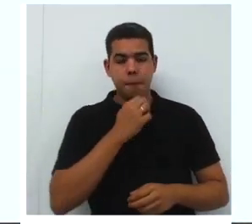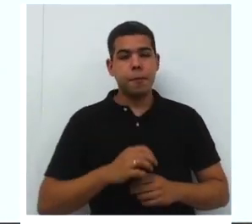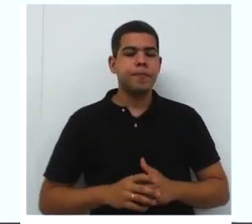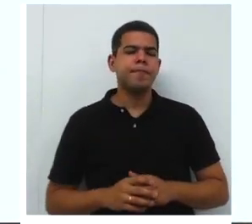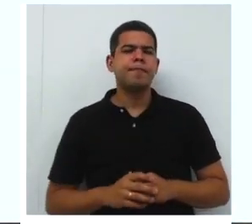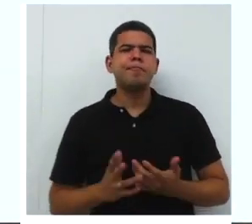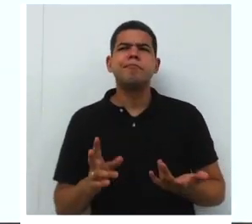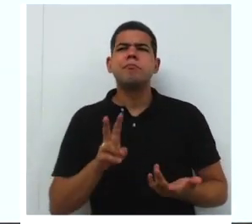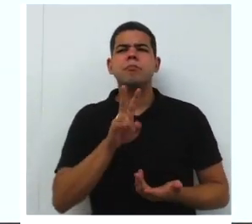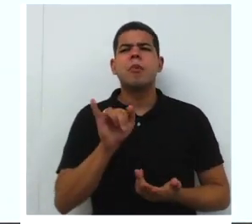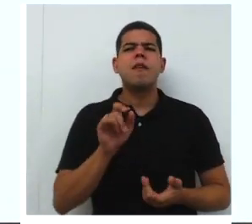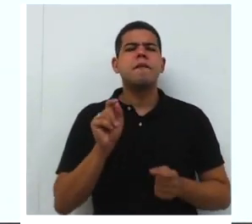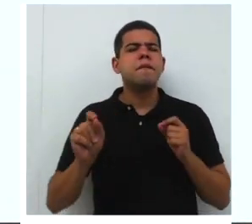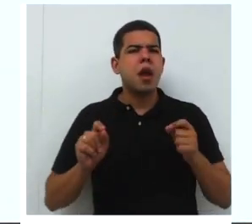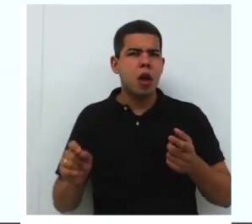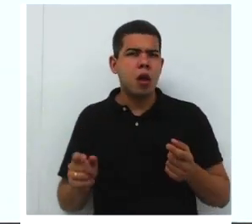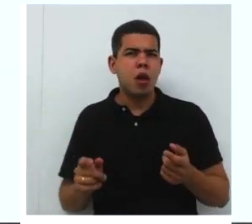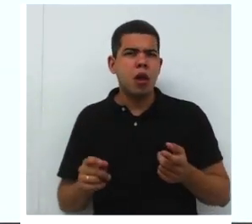você vai